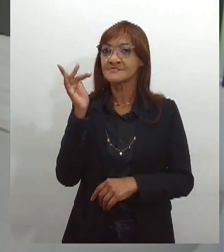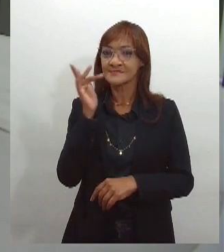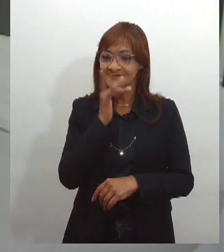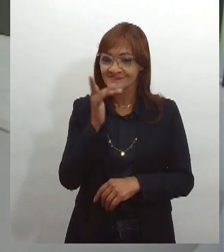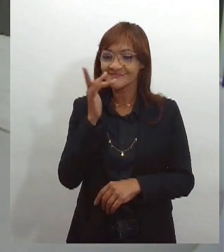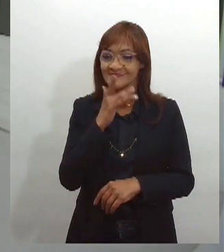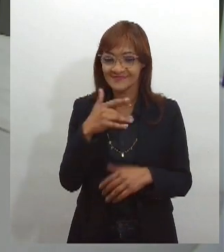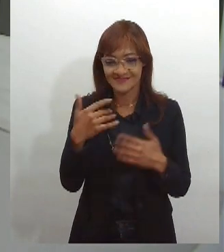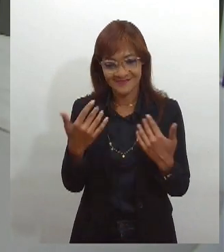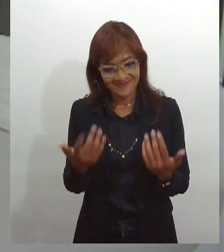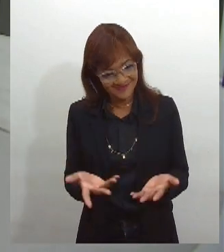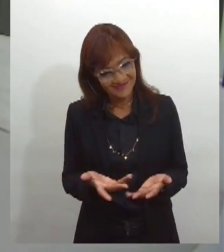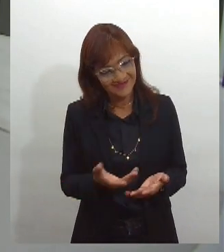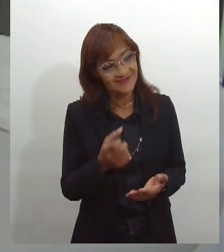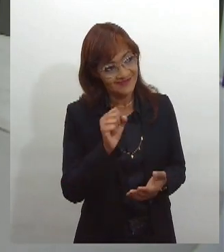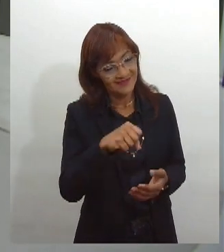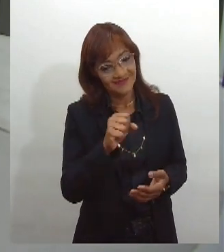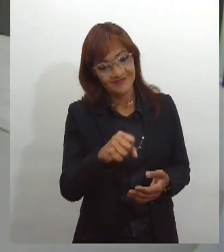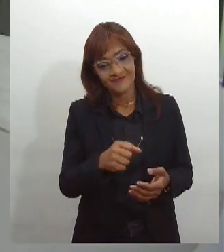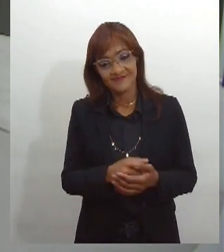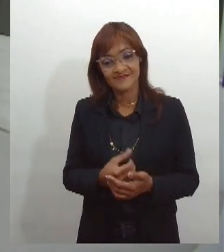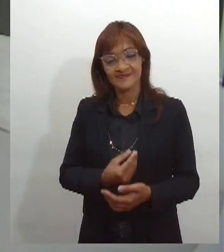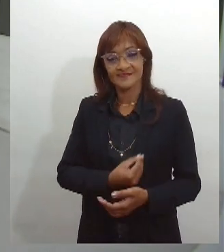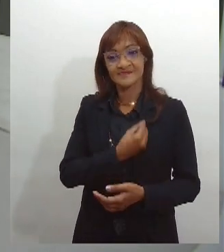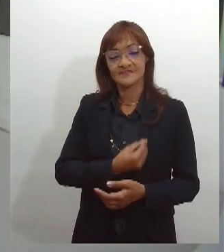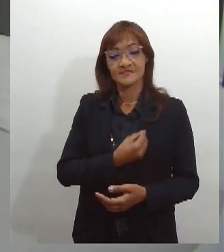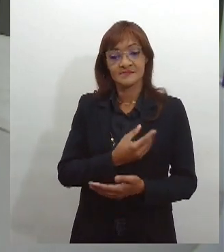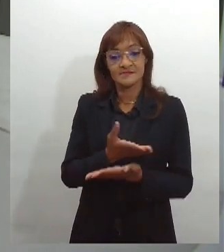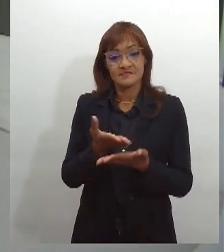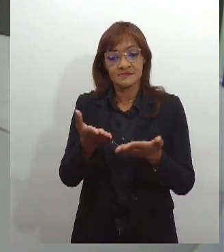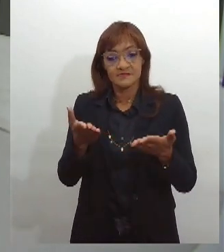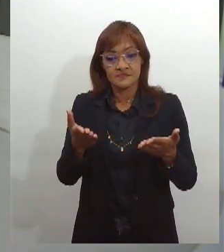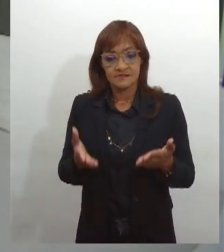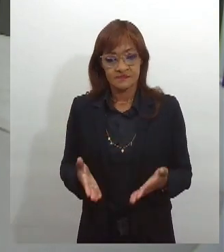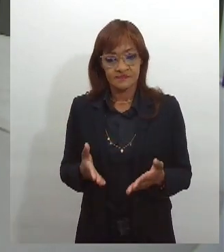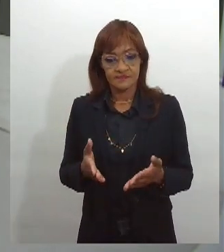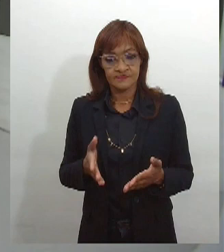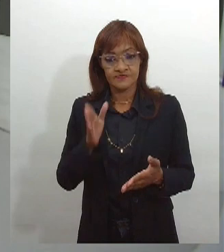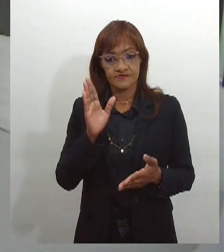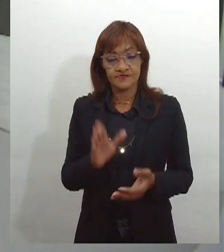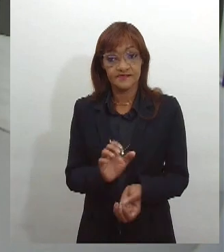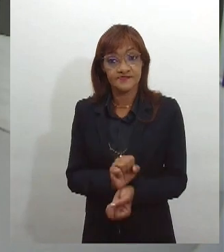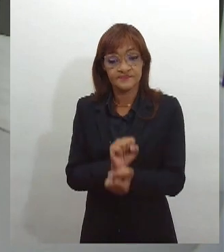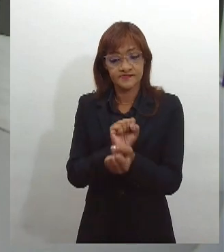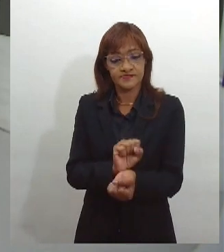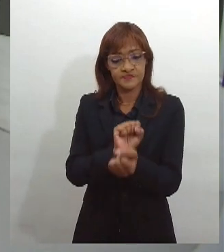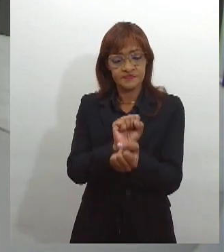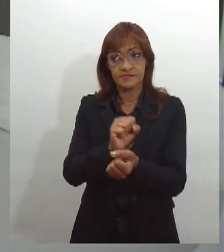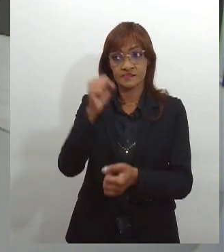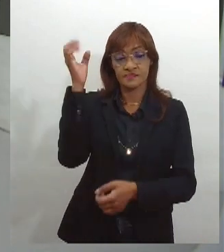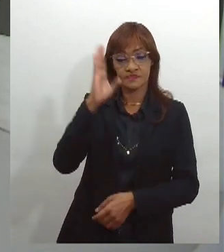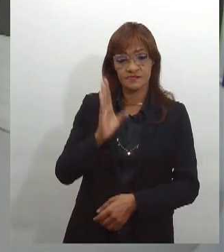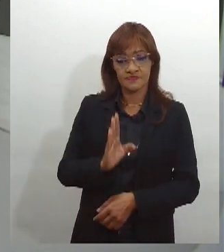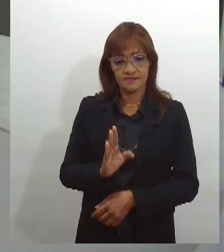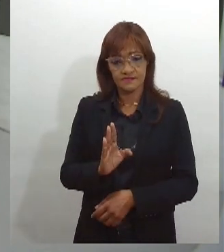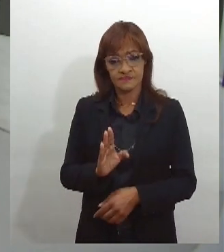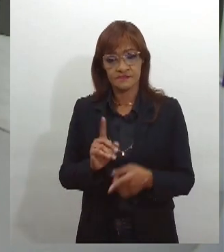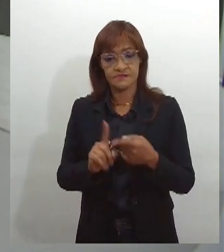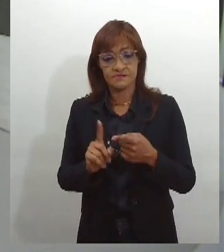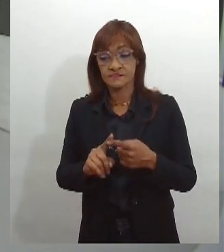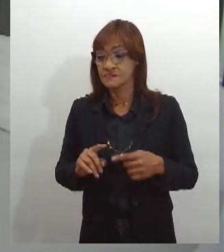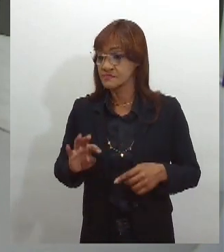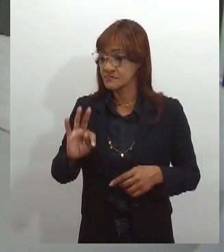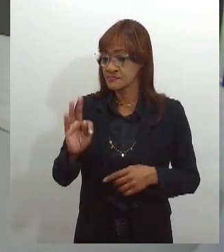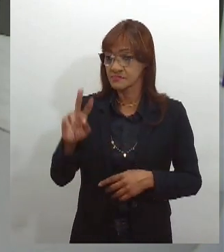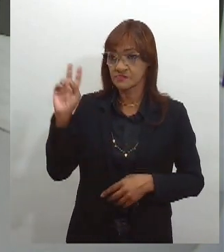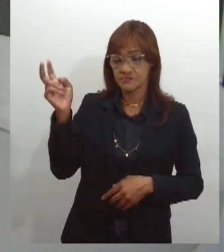um pouco mais sobre a presença dos negros que vieram escravizados para o Brasil. Vamos ouvir um pouco sobre a nossa cultura e no final vamos